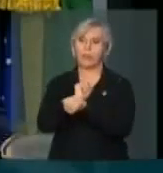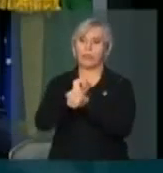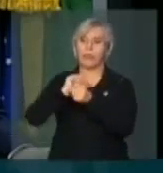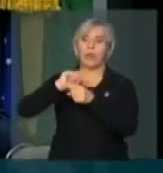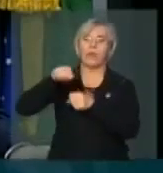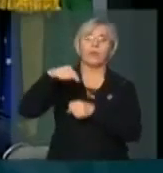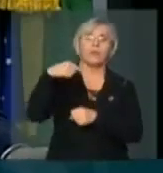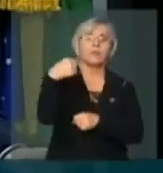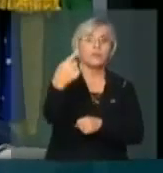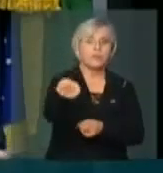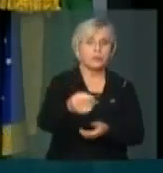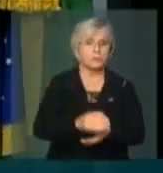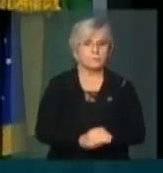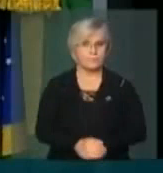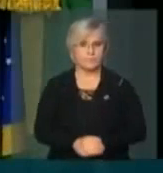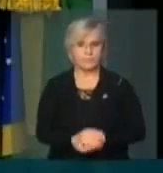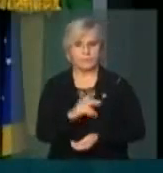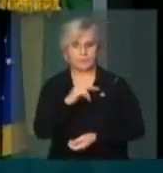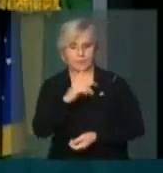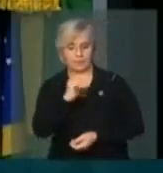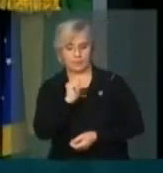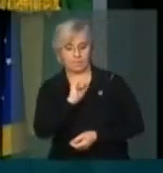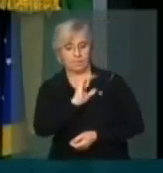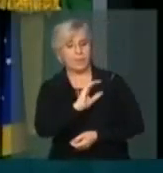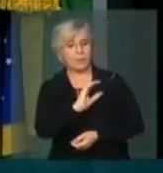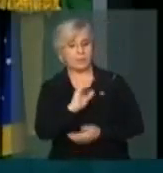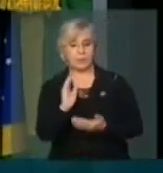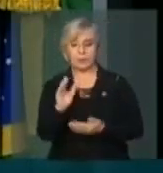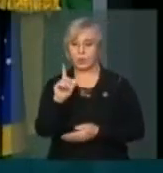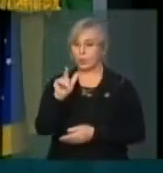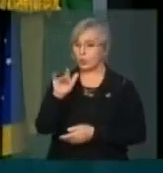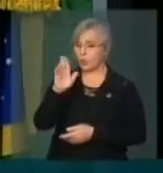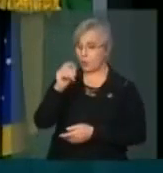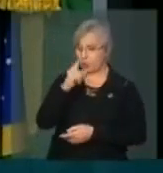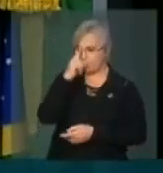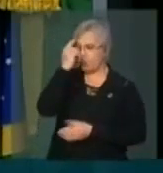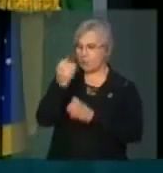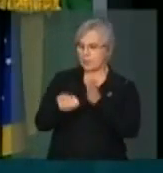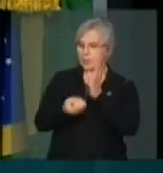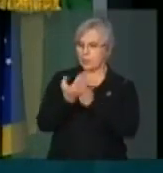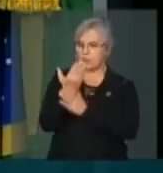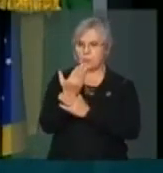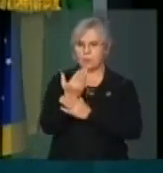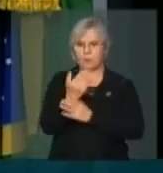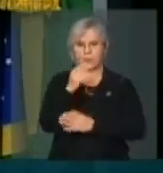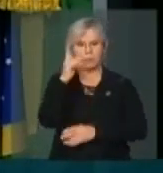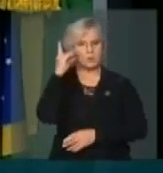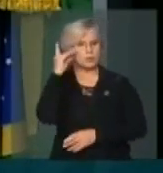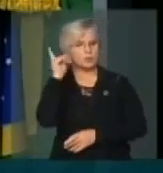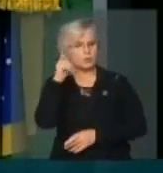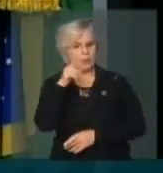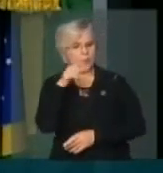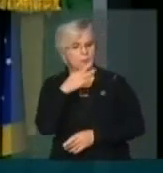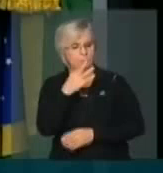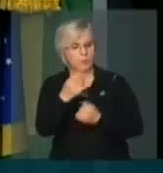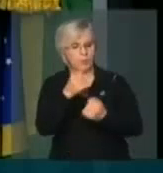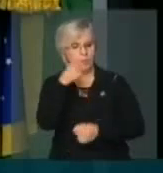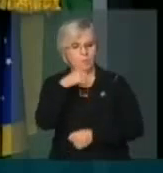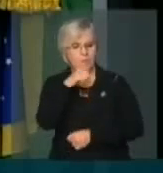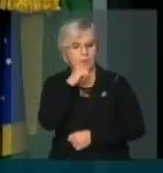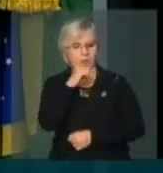O PAC, que Lula era o grande criador do PAC, a presidente Dilma era a mãe do PAC, vão ser